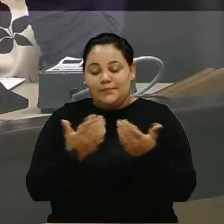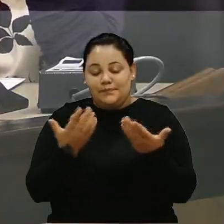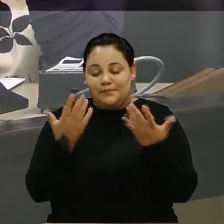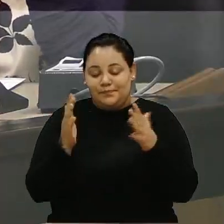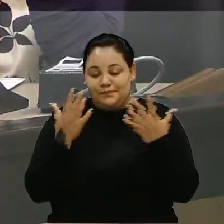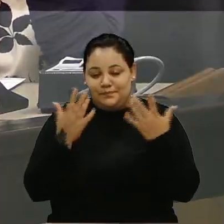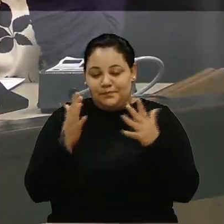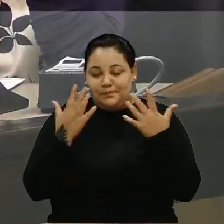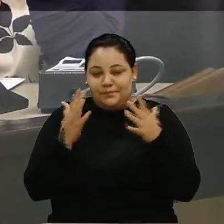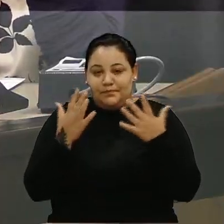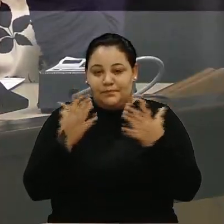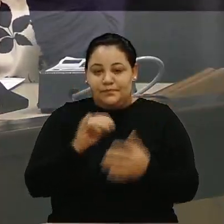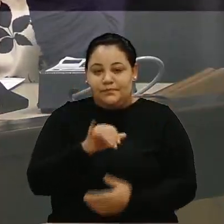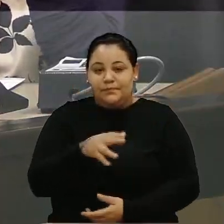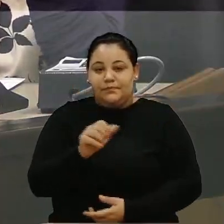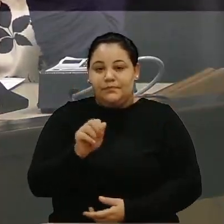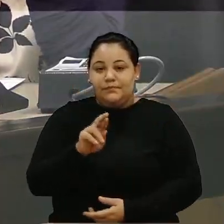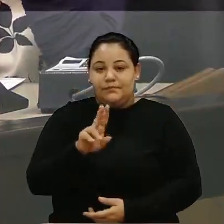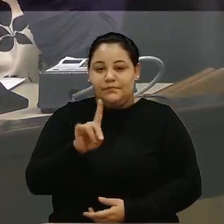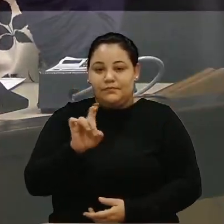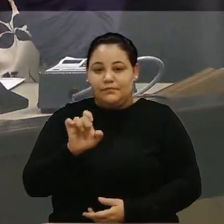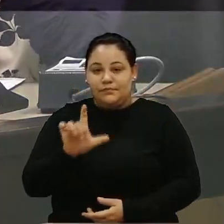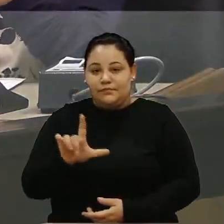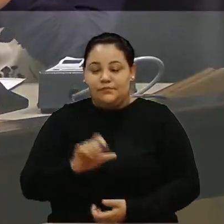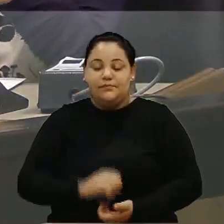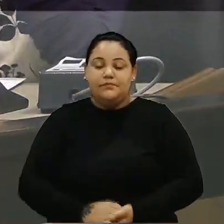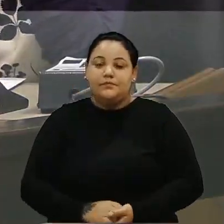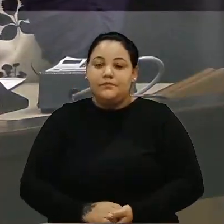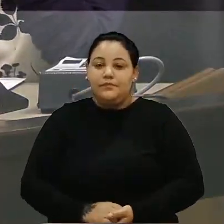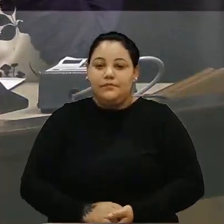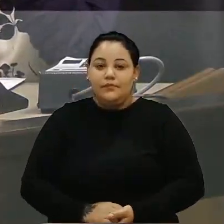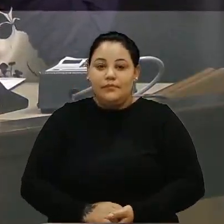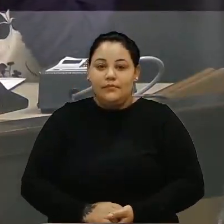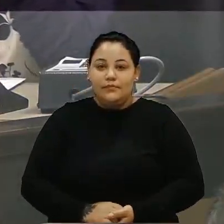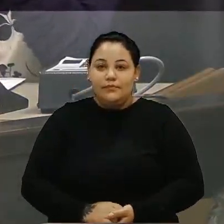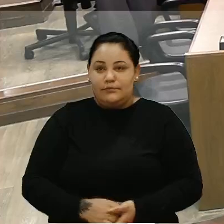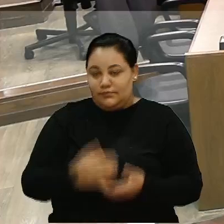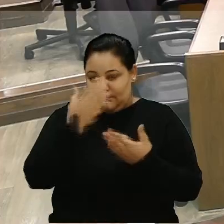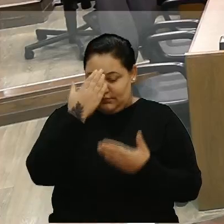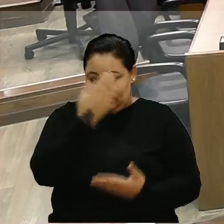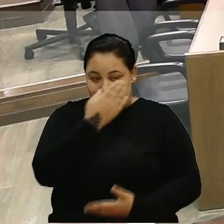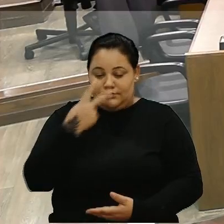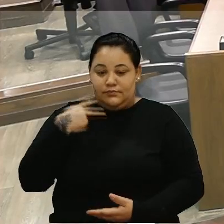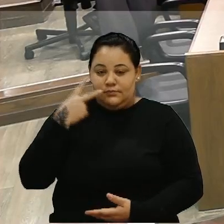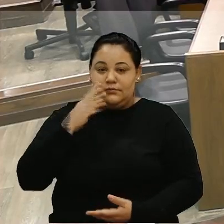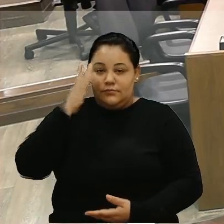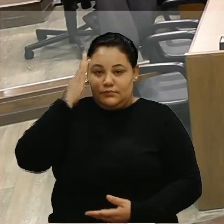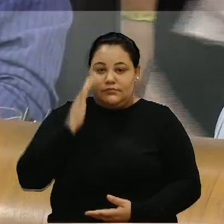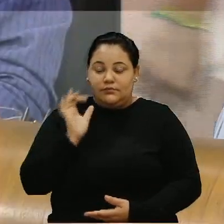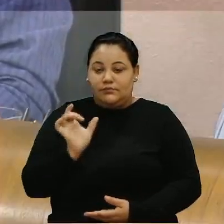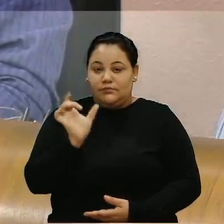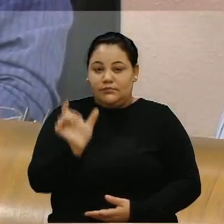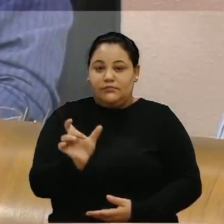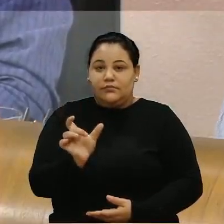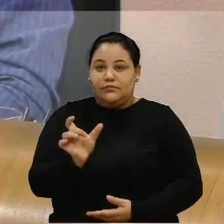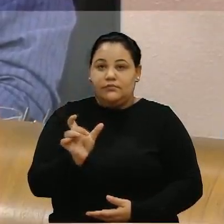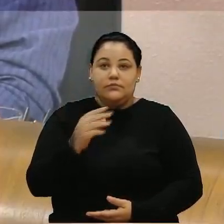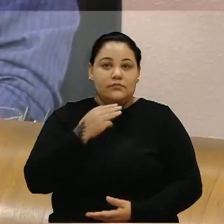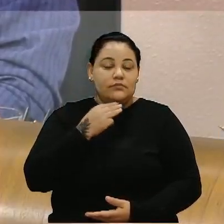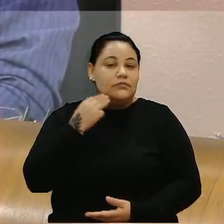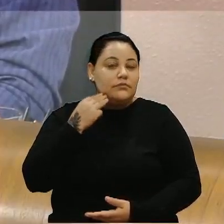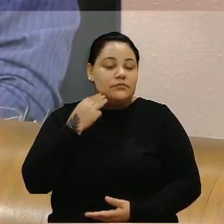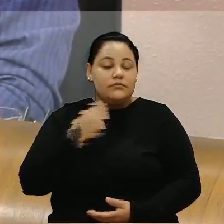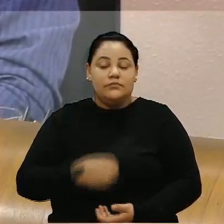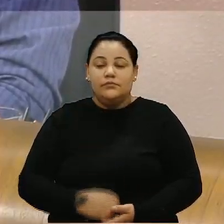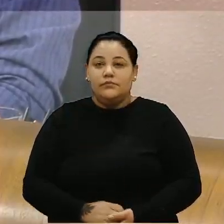para o Jardel da Silva Paim. Obrigado, senhor presidente. Obrigado, vereadora Daiane. Com a palavra, a vereadora Marisol